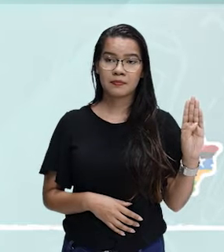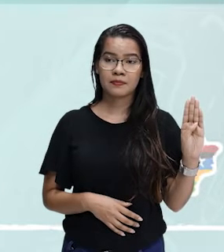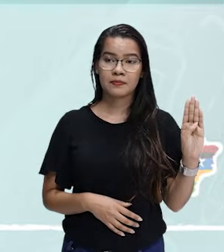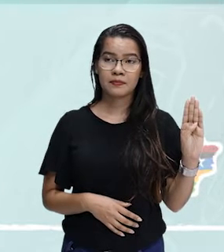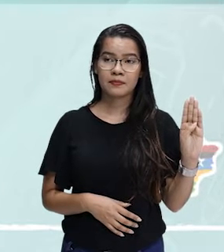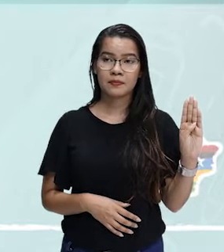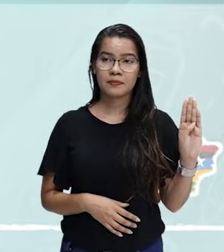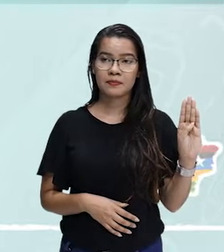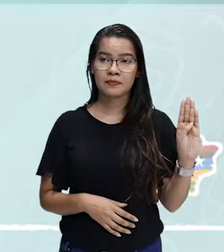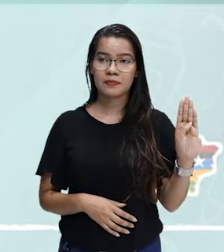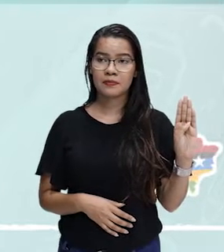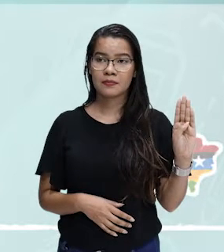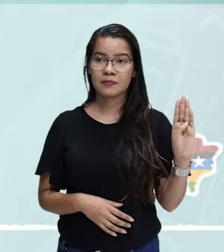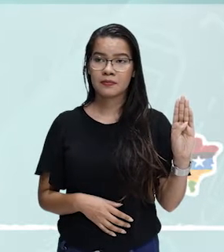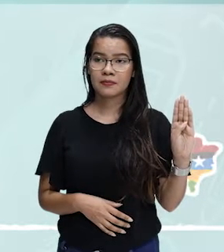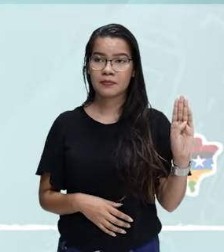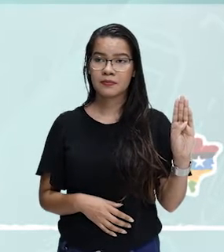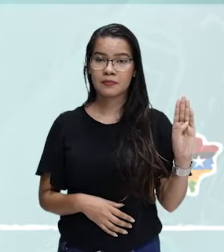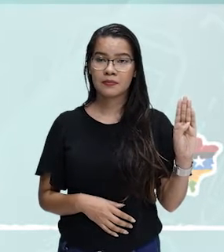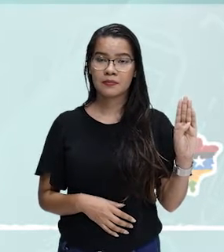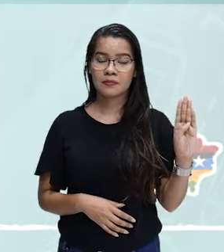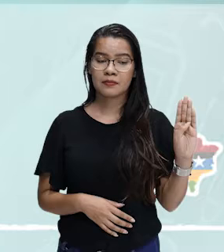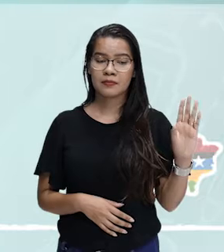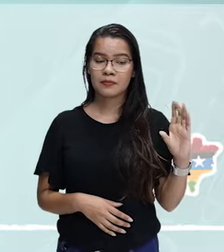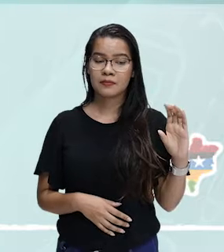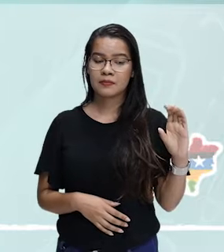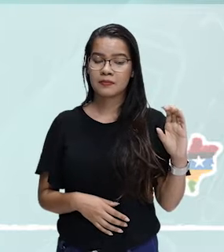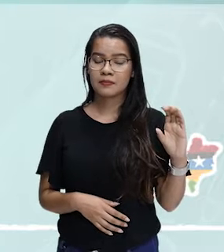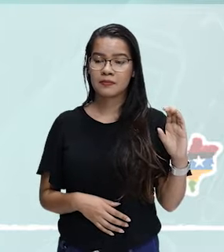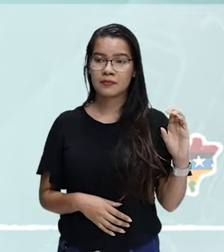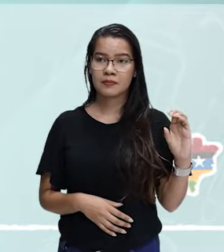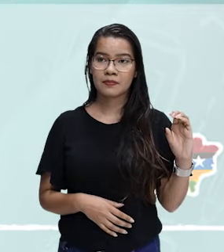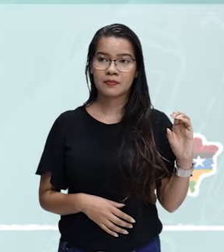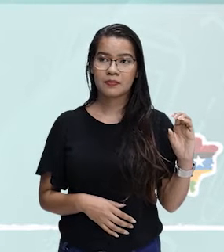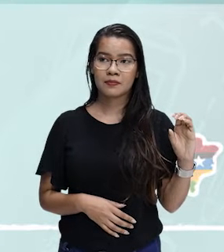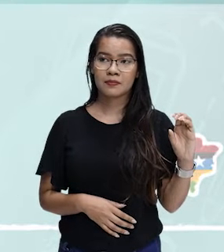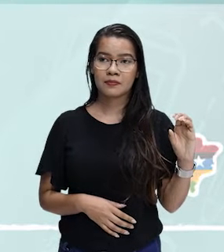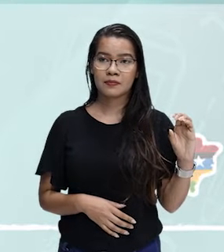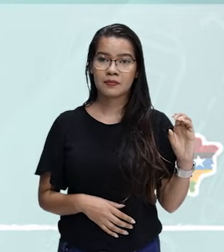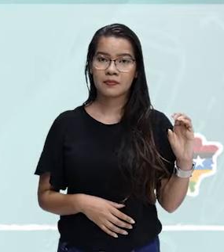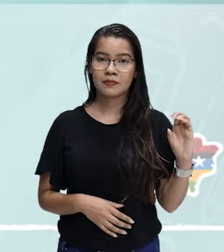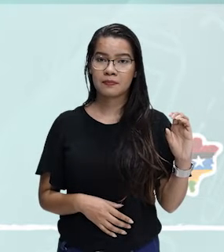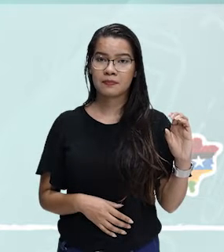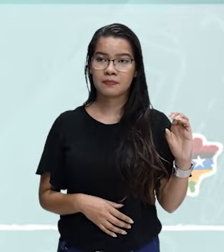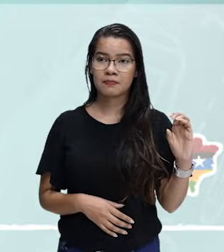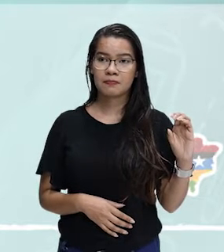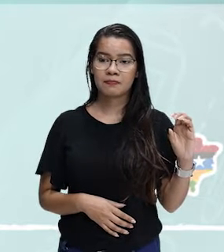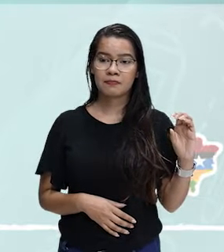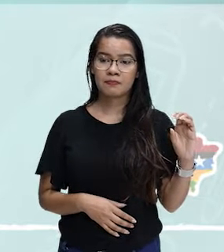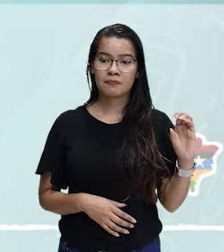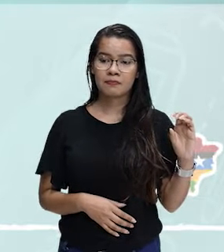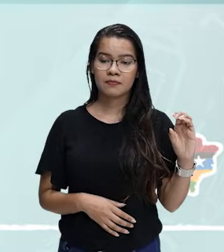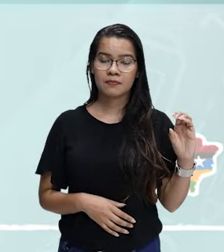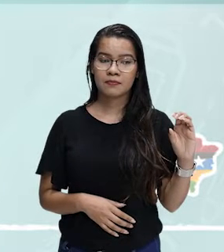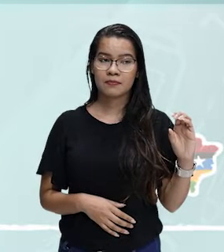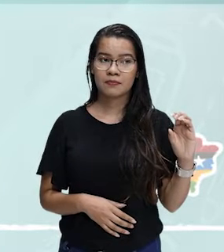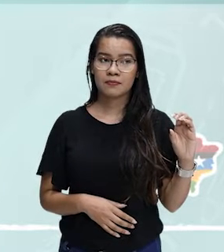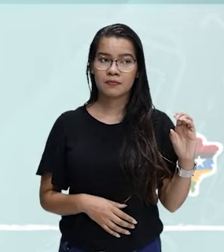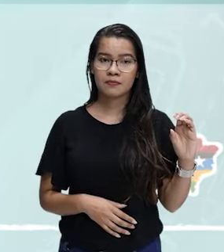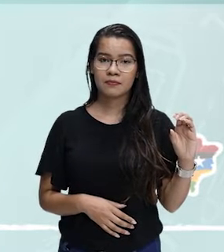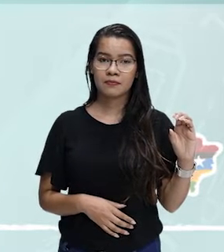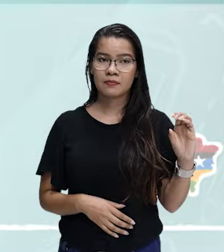substantiva objetiva direta. Letra C, substantiva